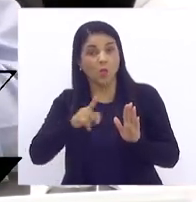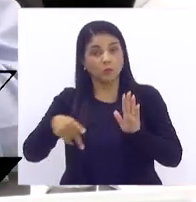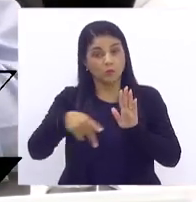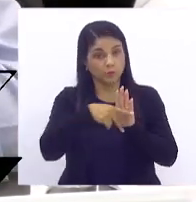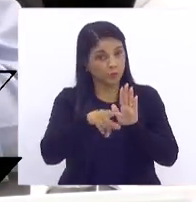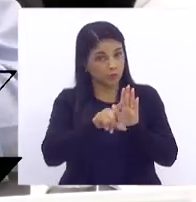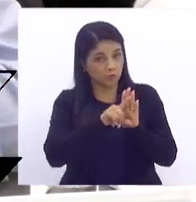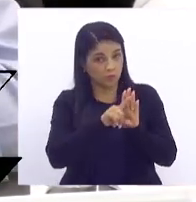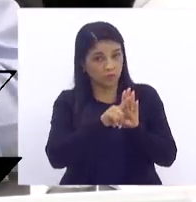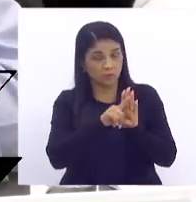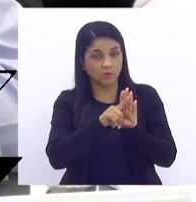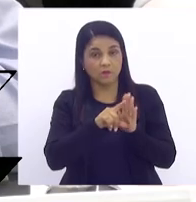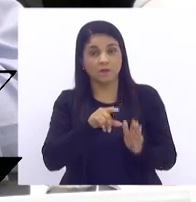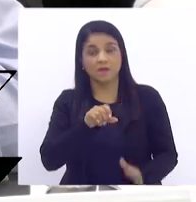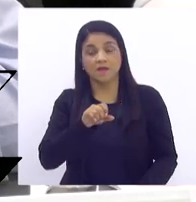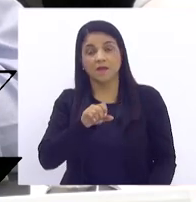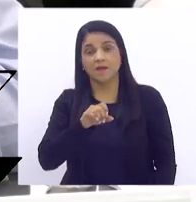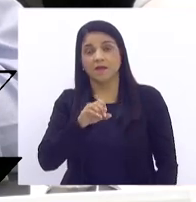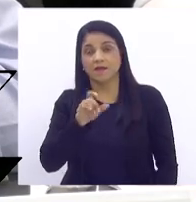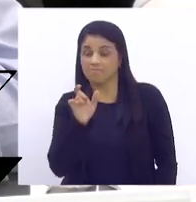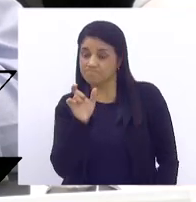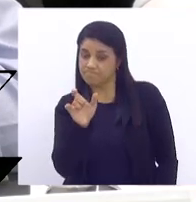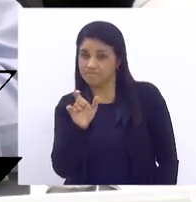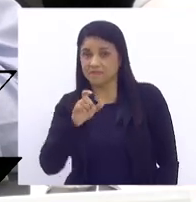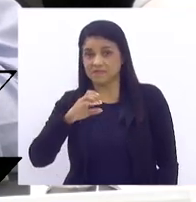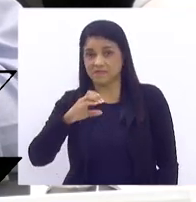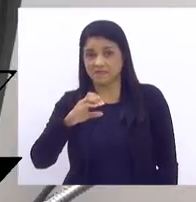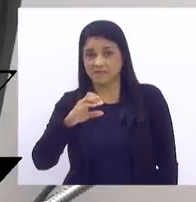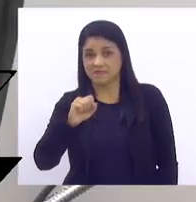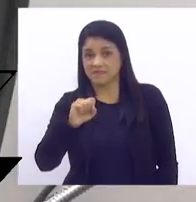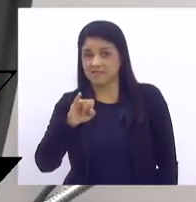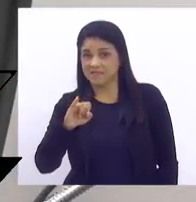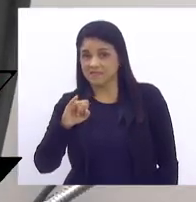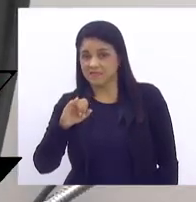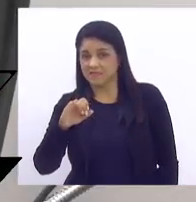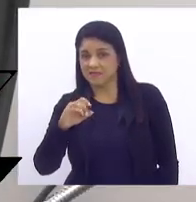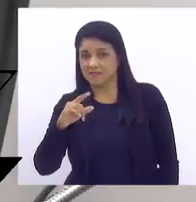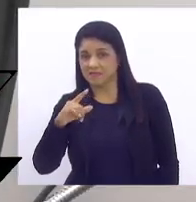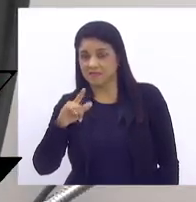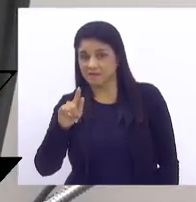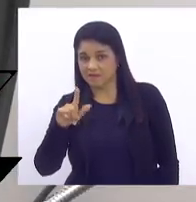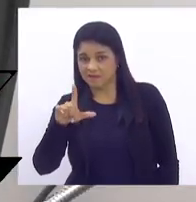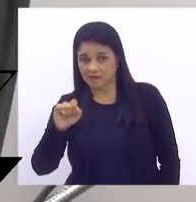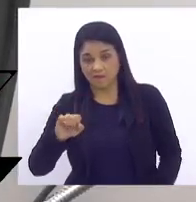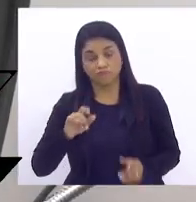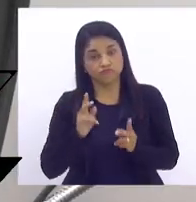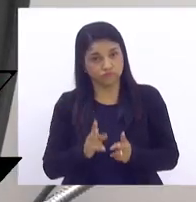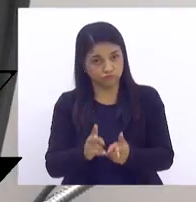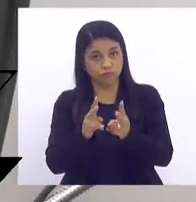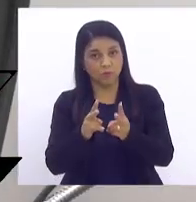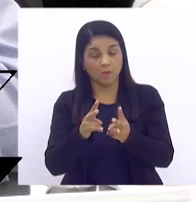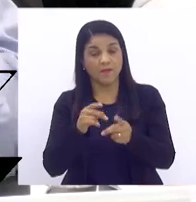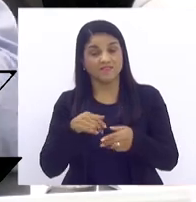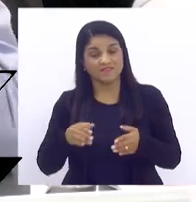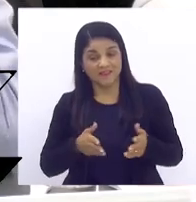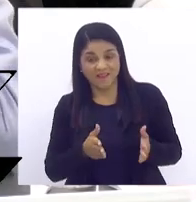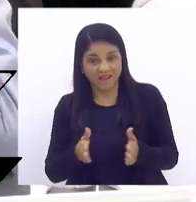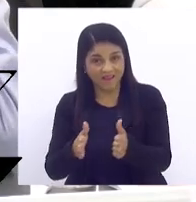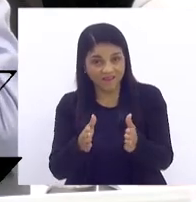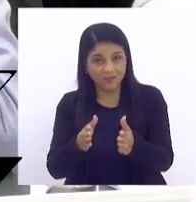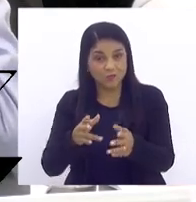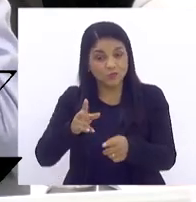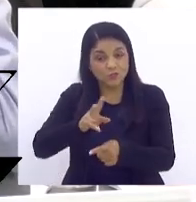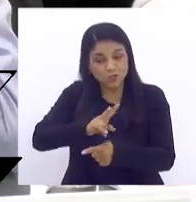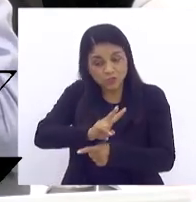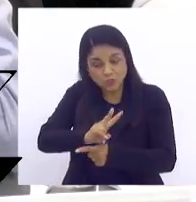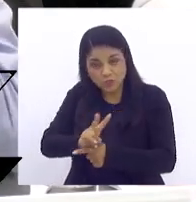projeto, a sigla continuaria até igual, mas seria rios de proteção permanente, que é o que realmente